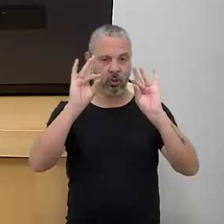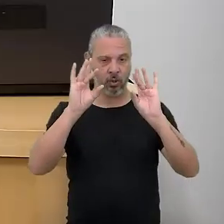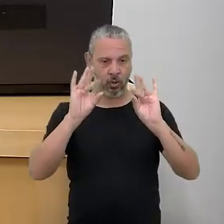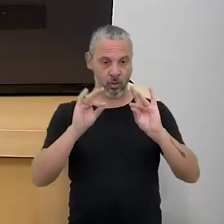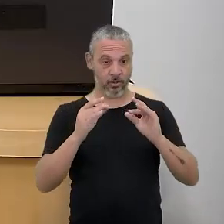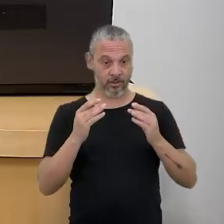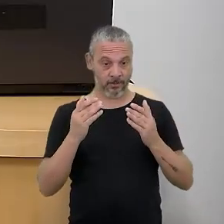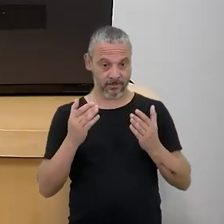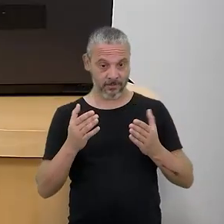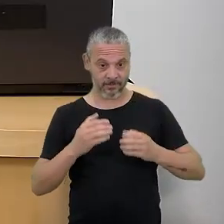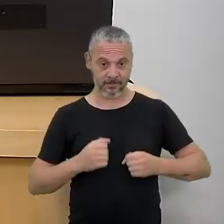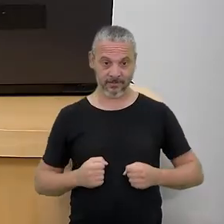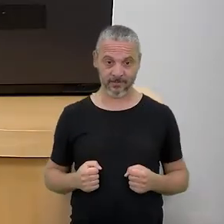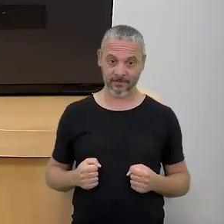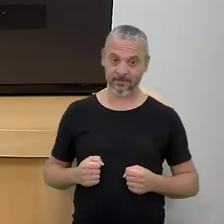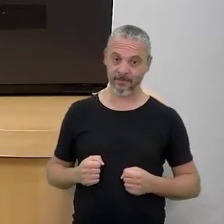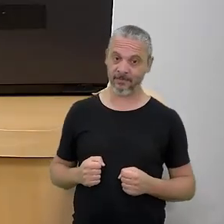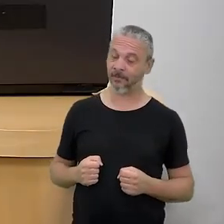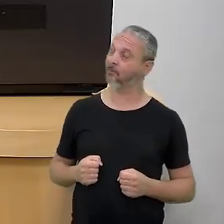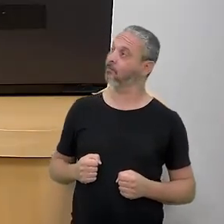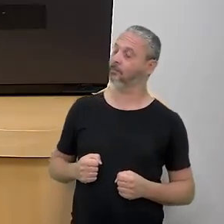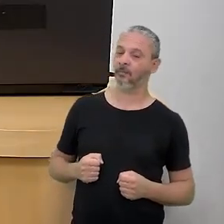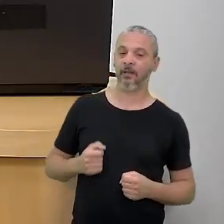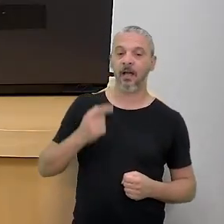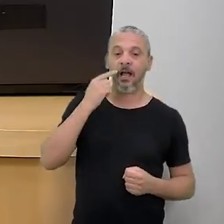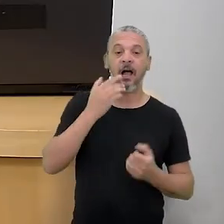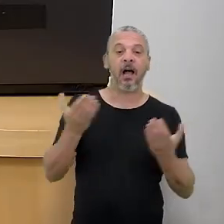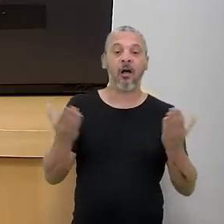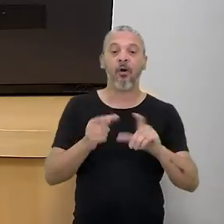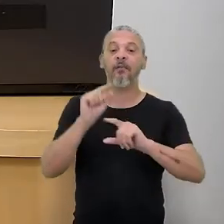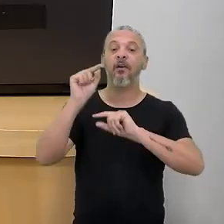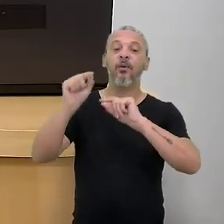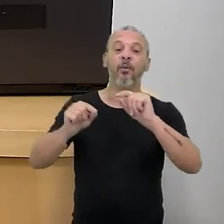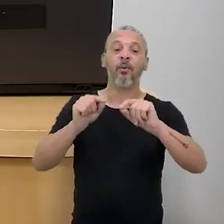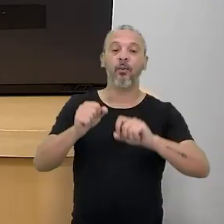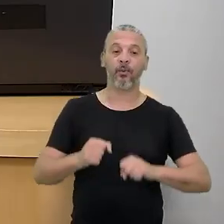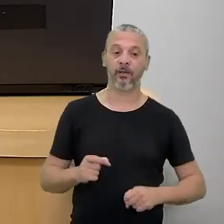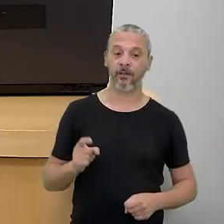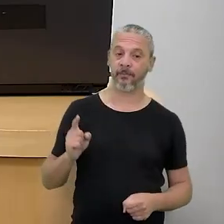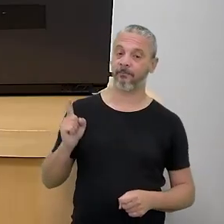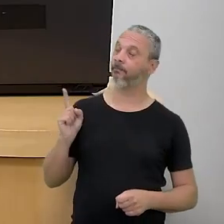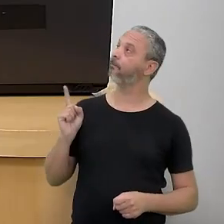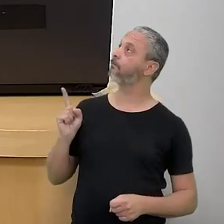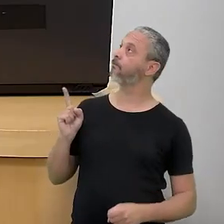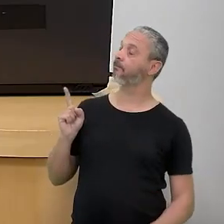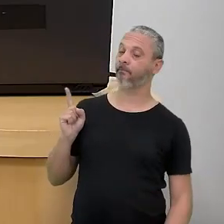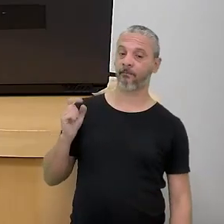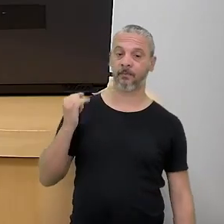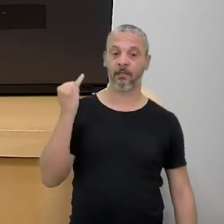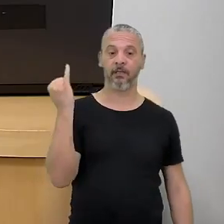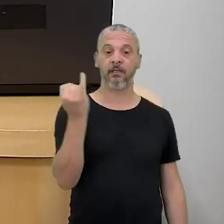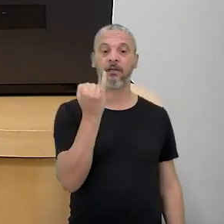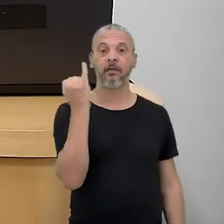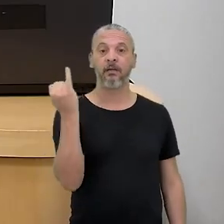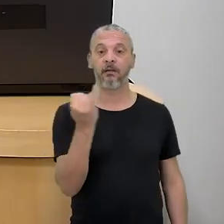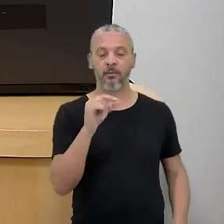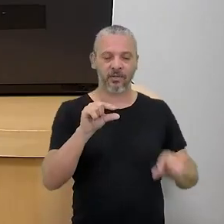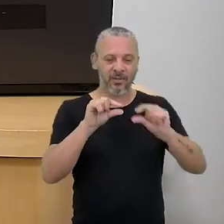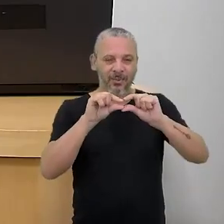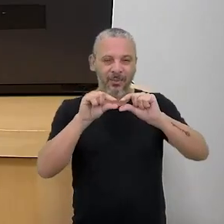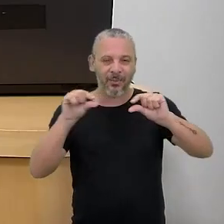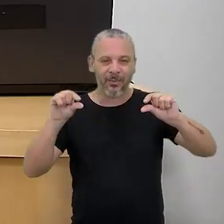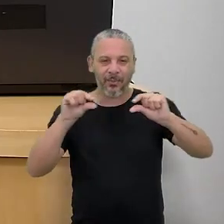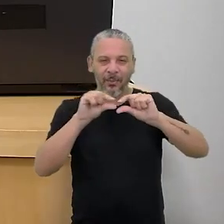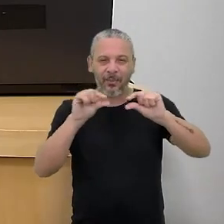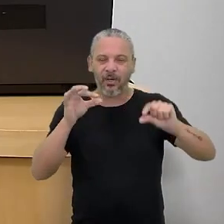agora. Colar ele daqui a pouco. E agora, o que nós vamos fazer? Um passo importante. Agora a gente precisa de